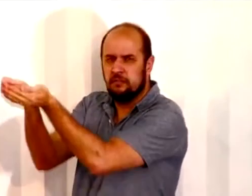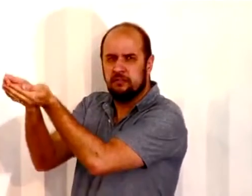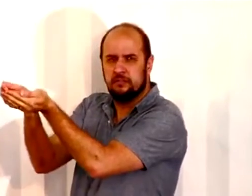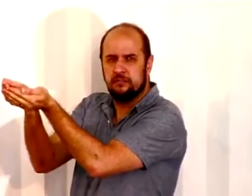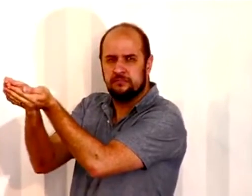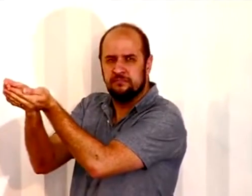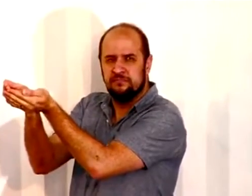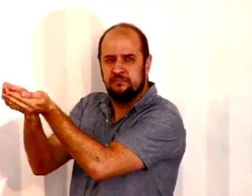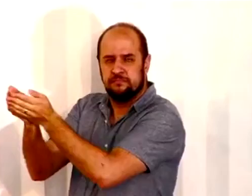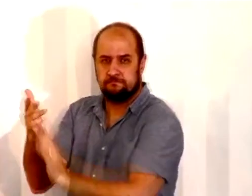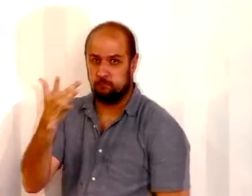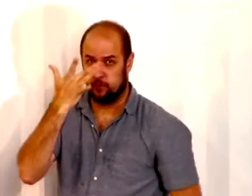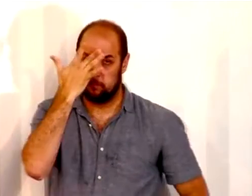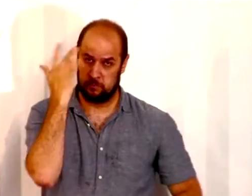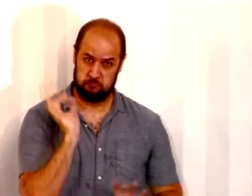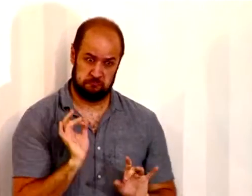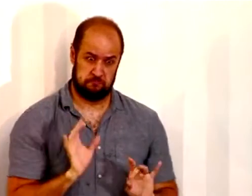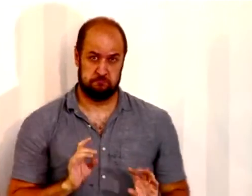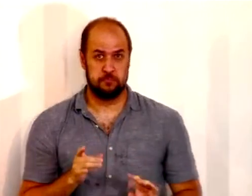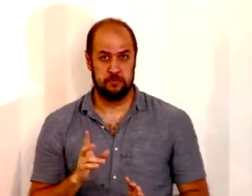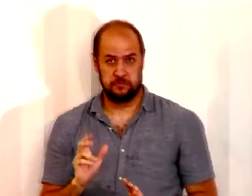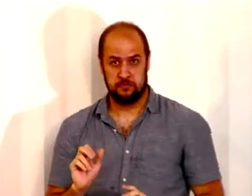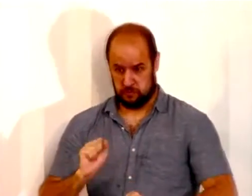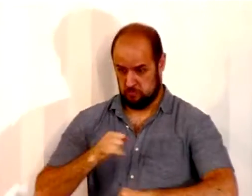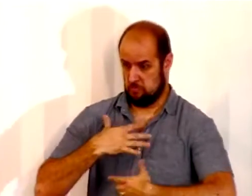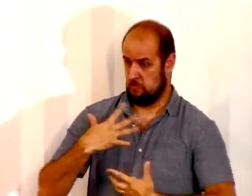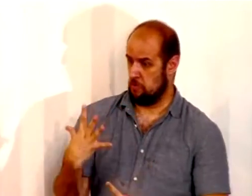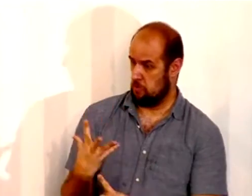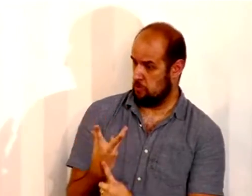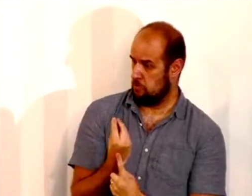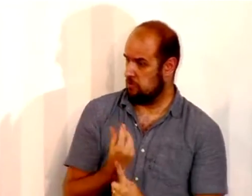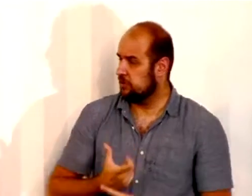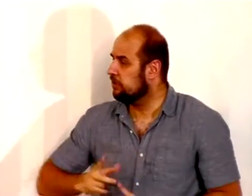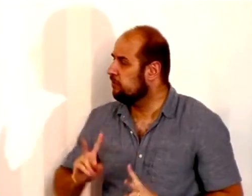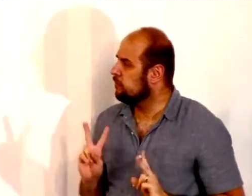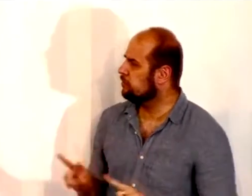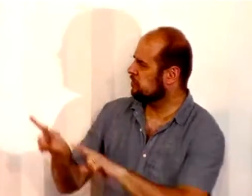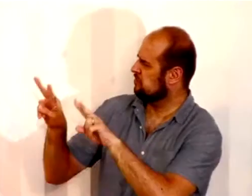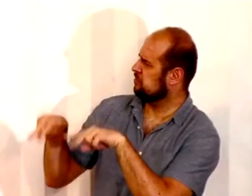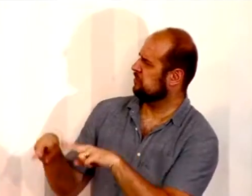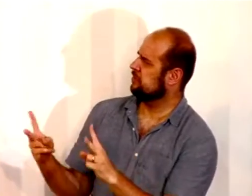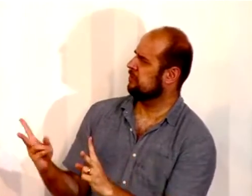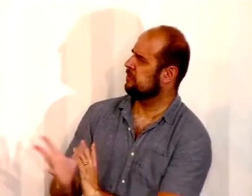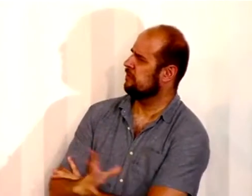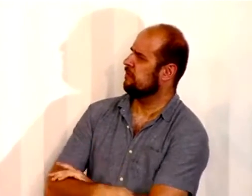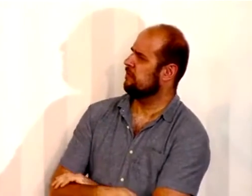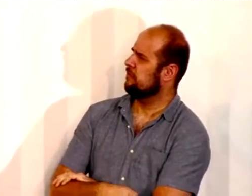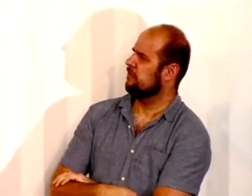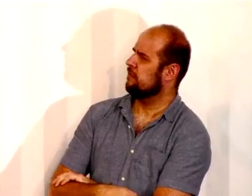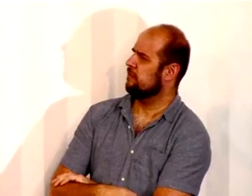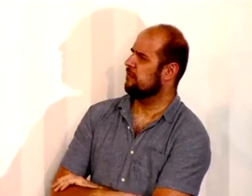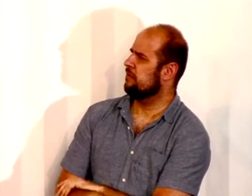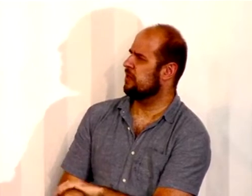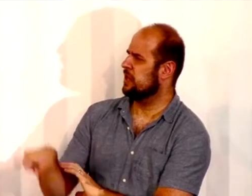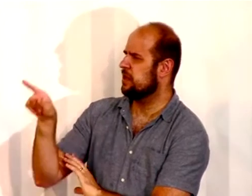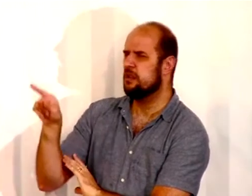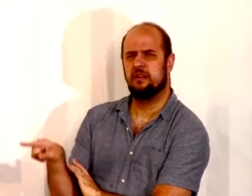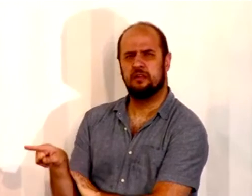Aí vem os especialistas em interpretar a pintura, a arte, e falaram assim: esse aqui